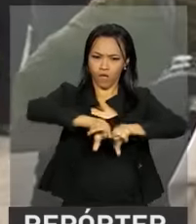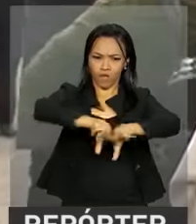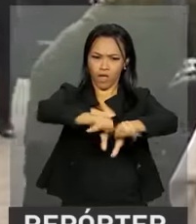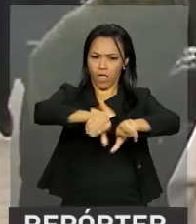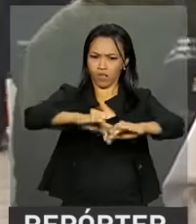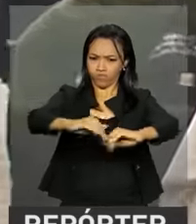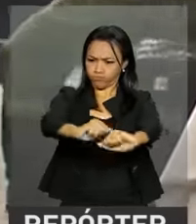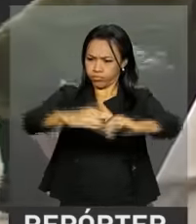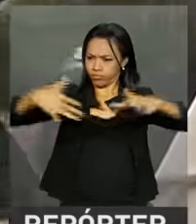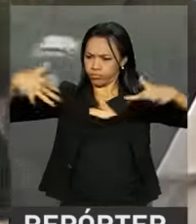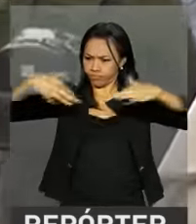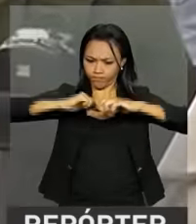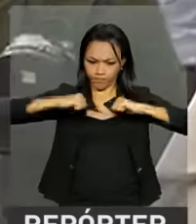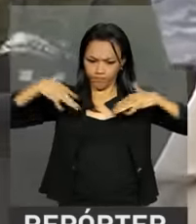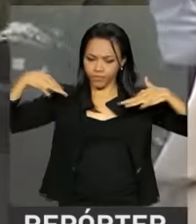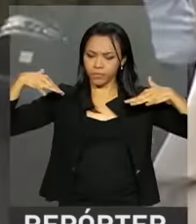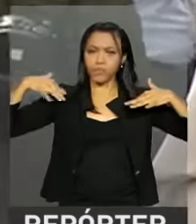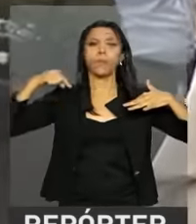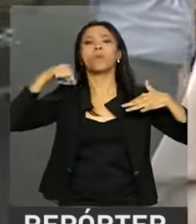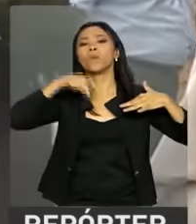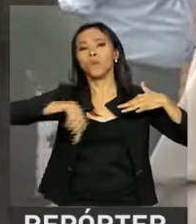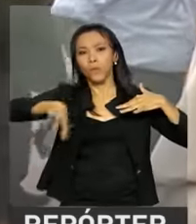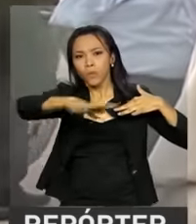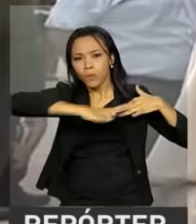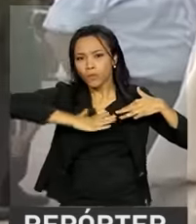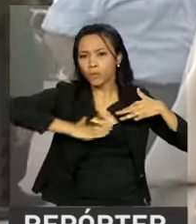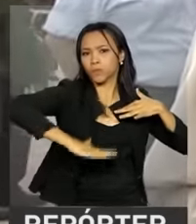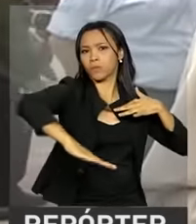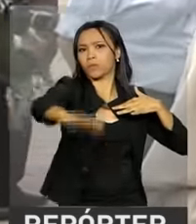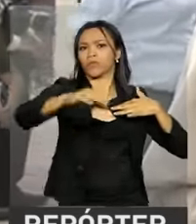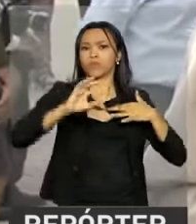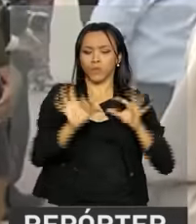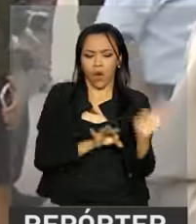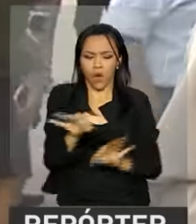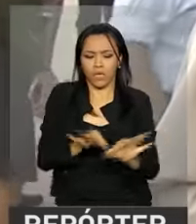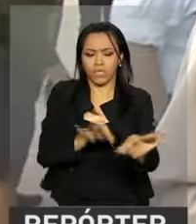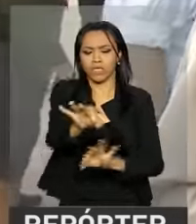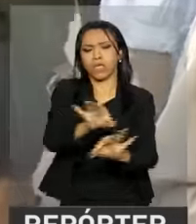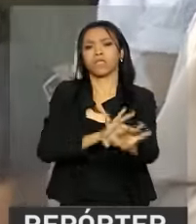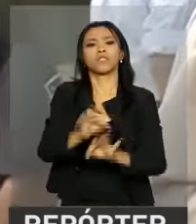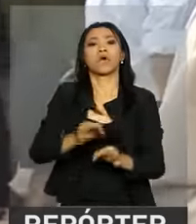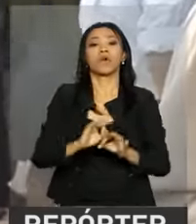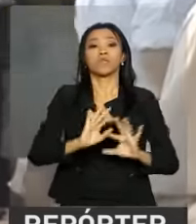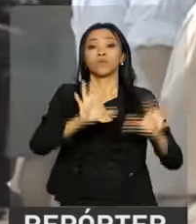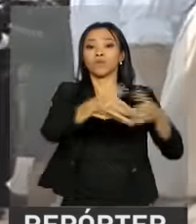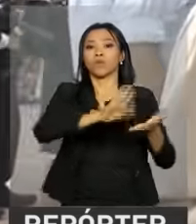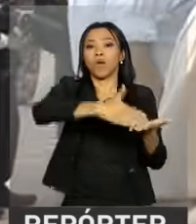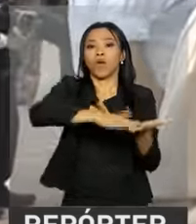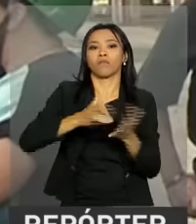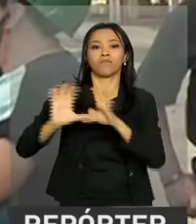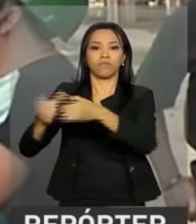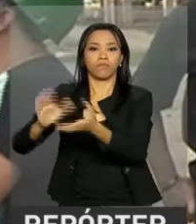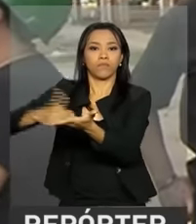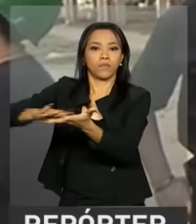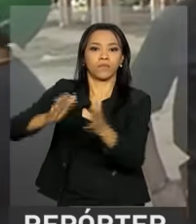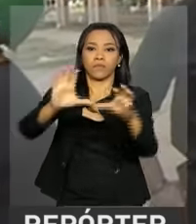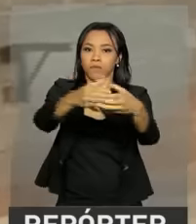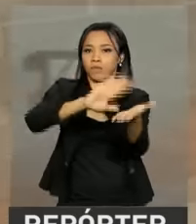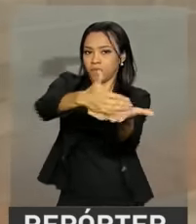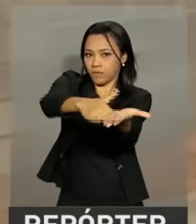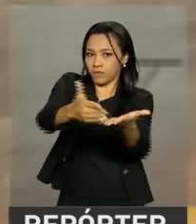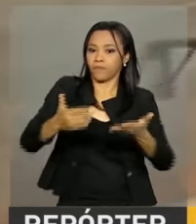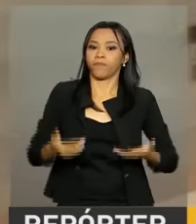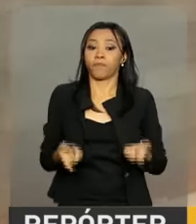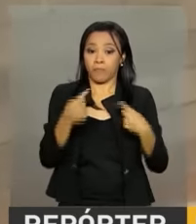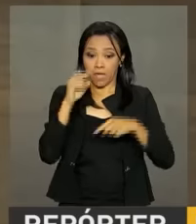galpões e salas projetado para abrigar toda a estrutura de produção das escolas de samba do carnaval de São Paulo Marcos Beltrão